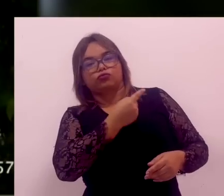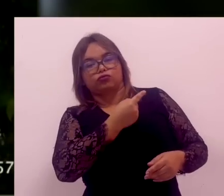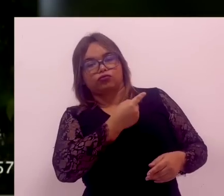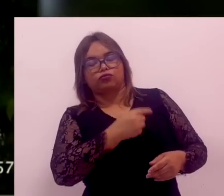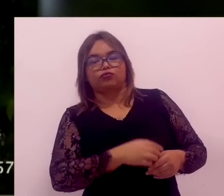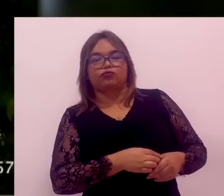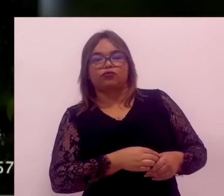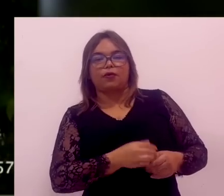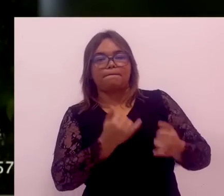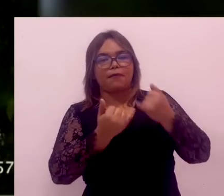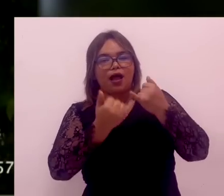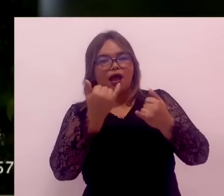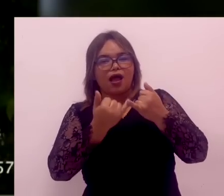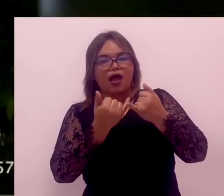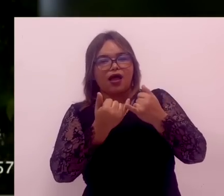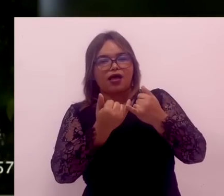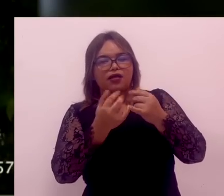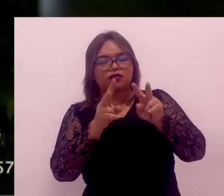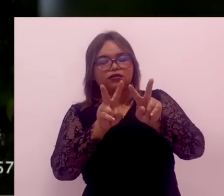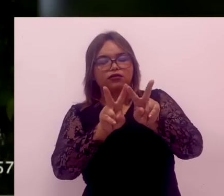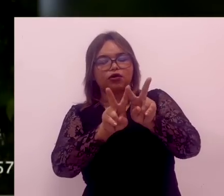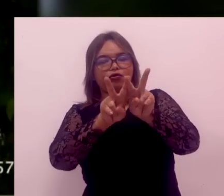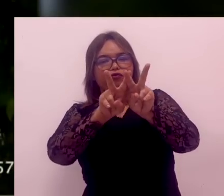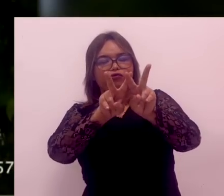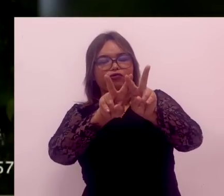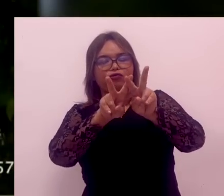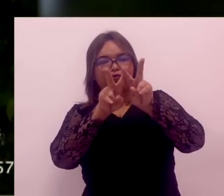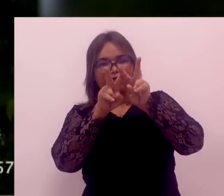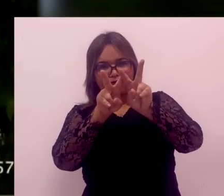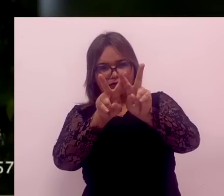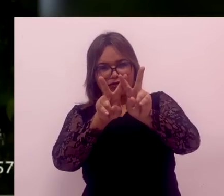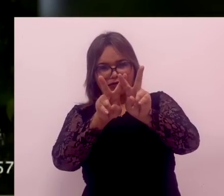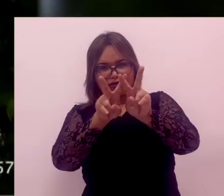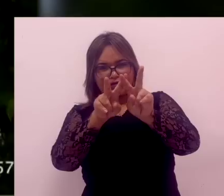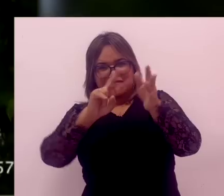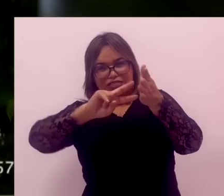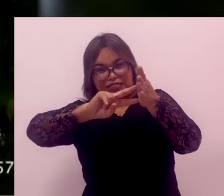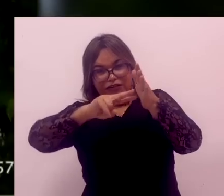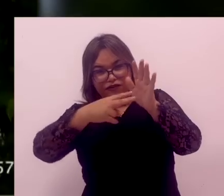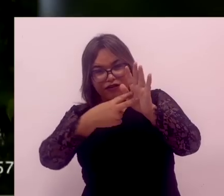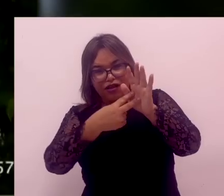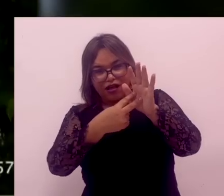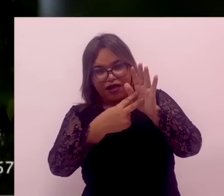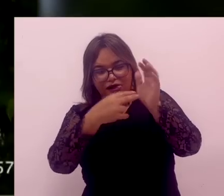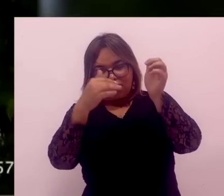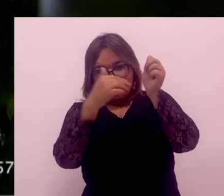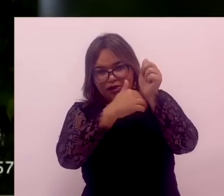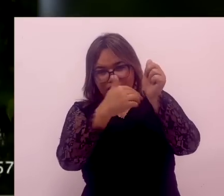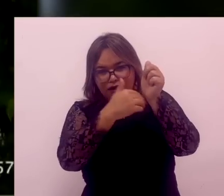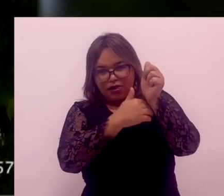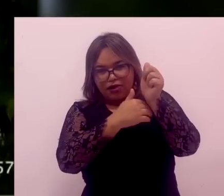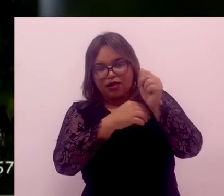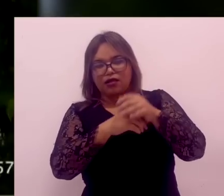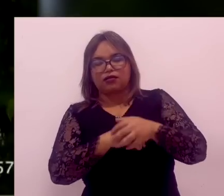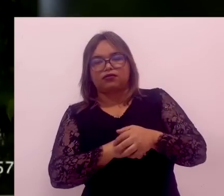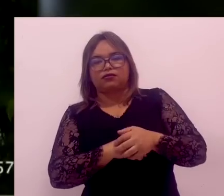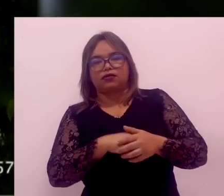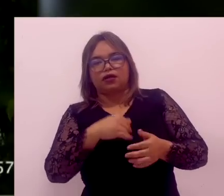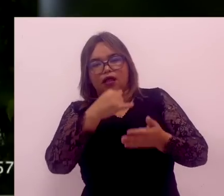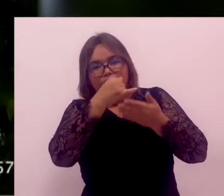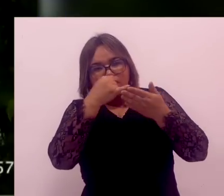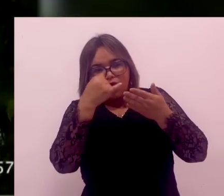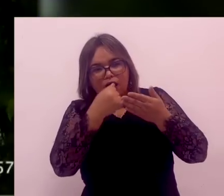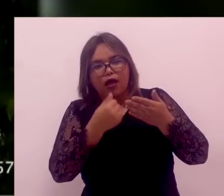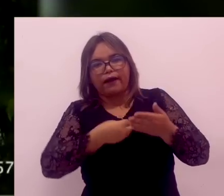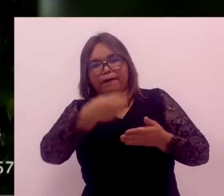Esses são símbolos ocultistas. Em outras palavras, são drogas distribuídas por uma organização que usa os símbolos da